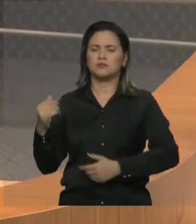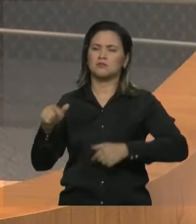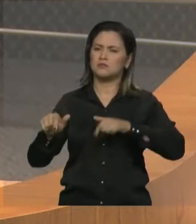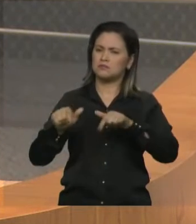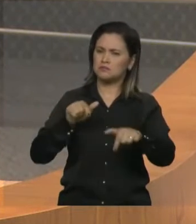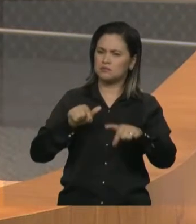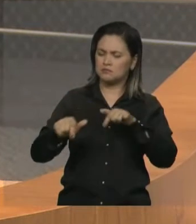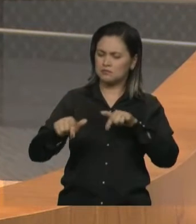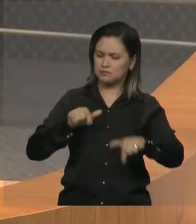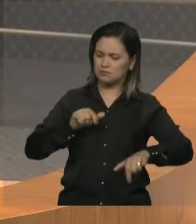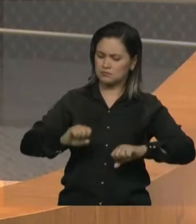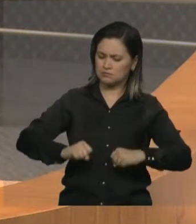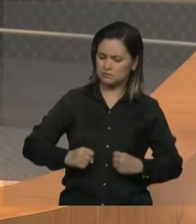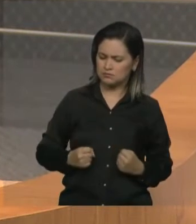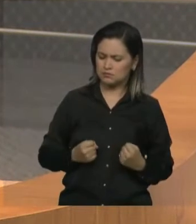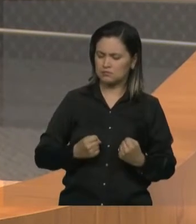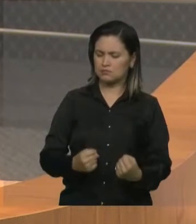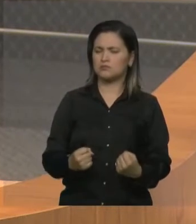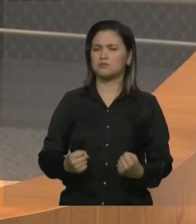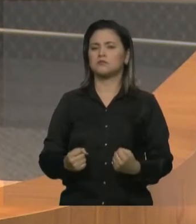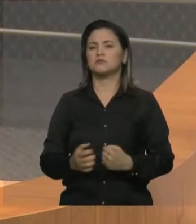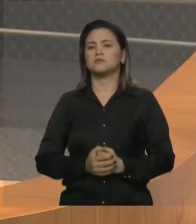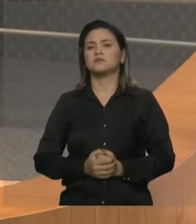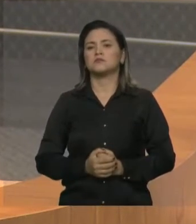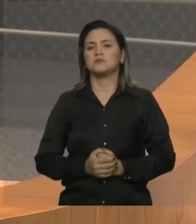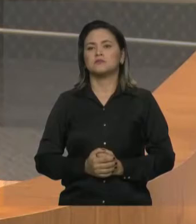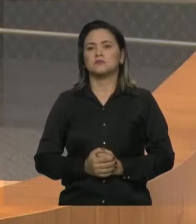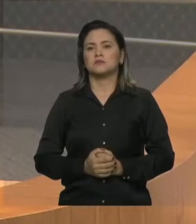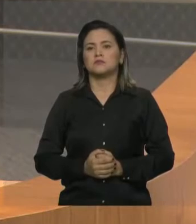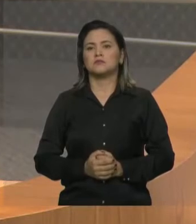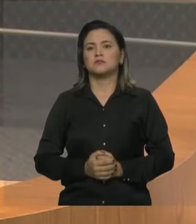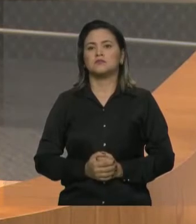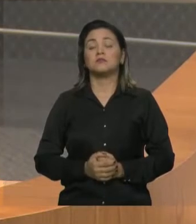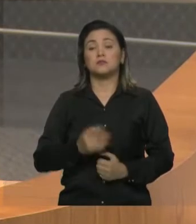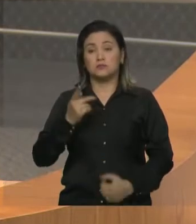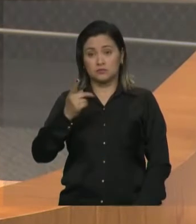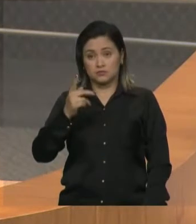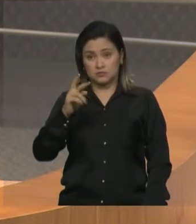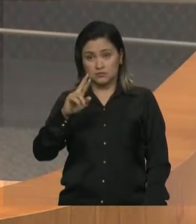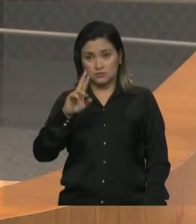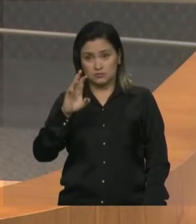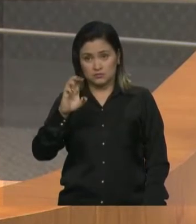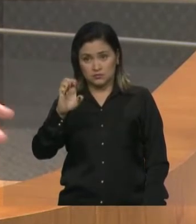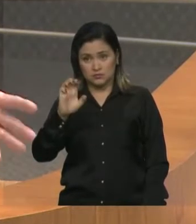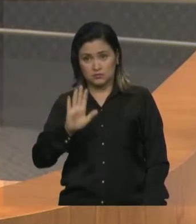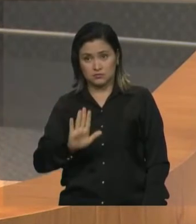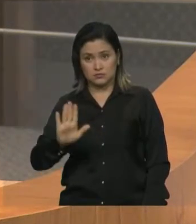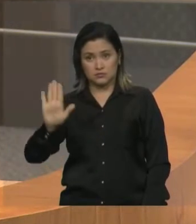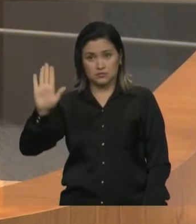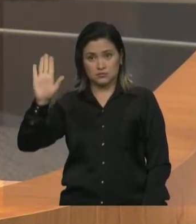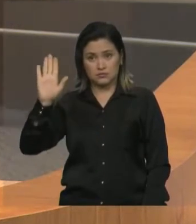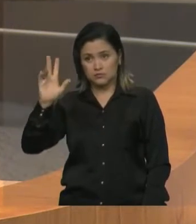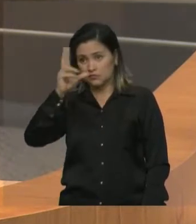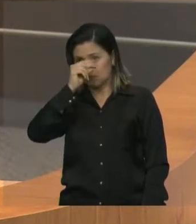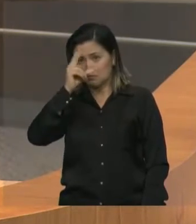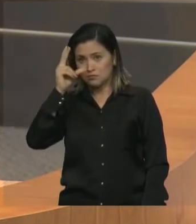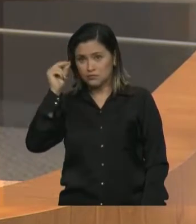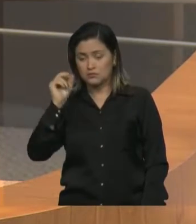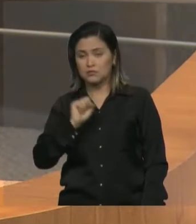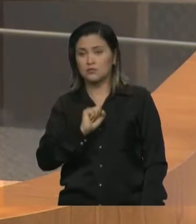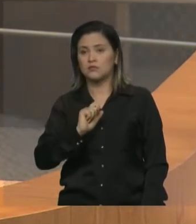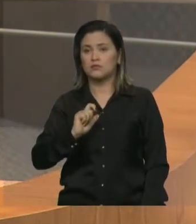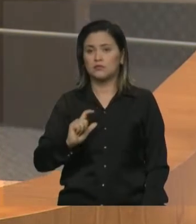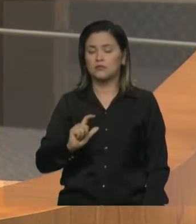à sociedade maranhense como pré candidato à prefeitura de são luís isso acontecerá no dia